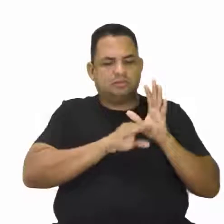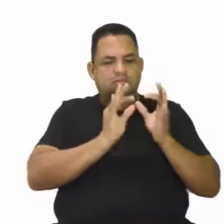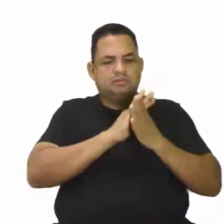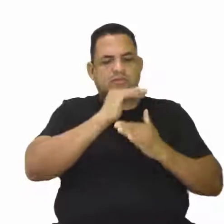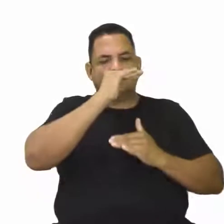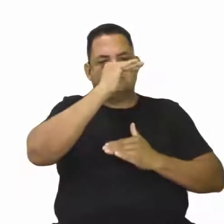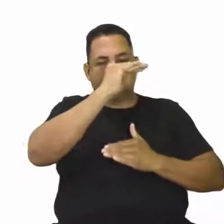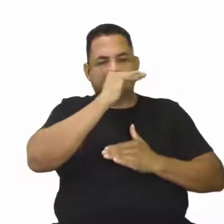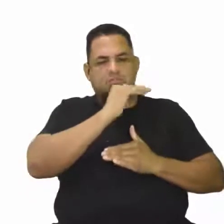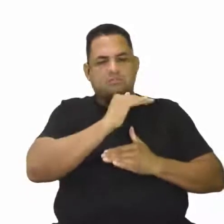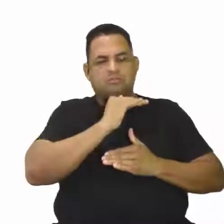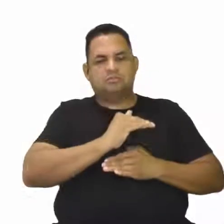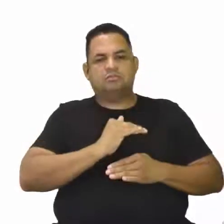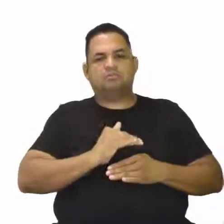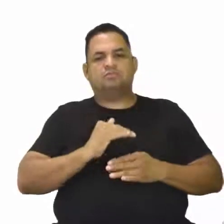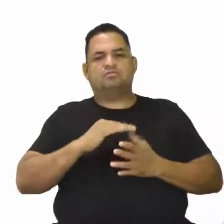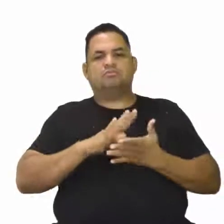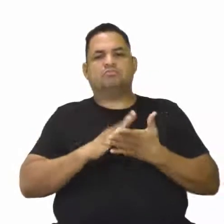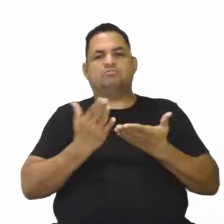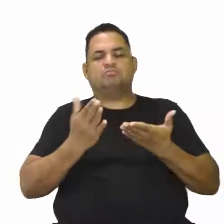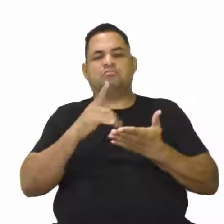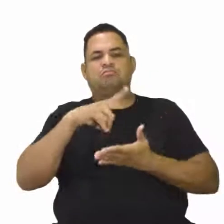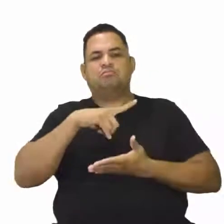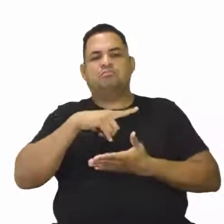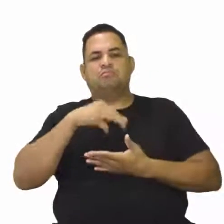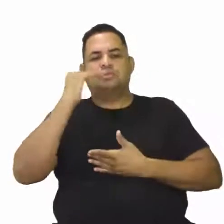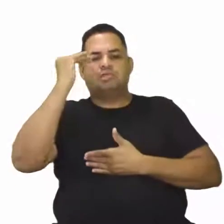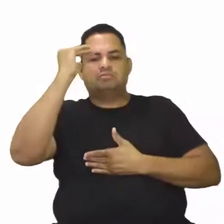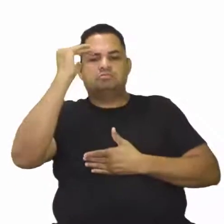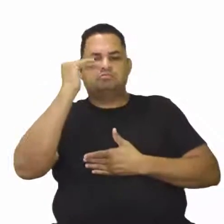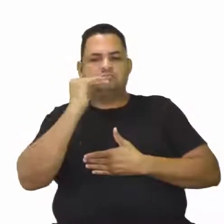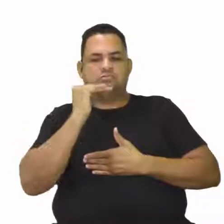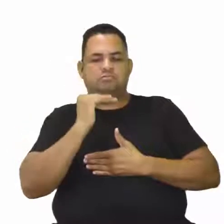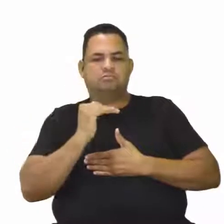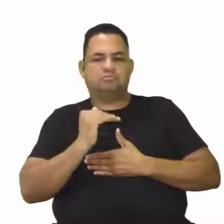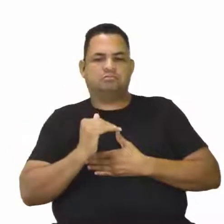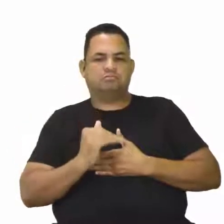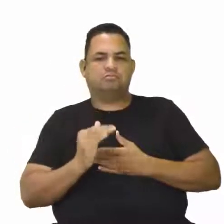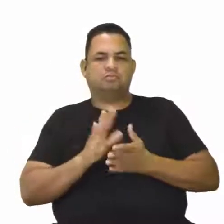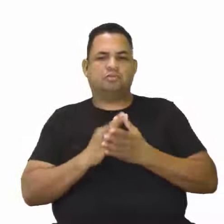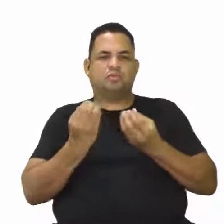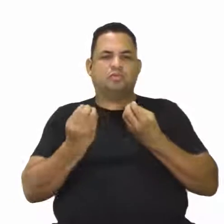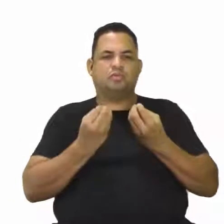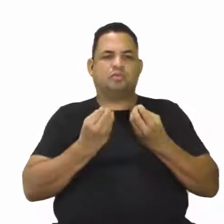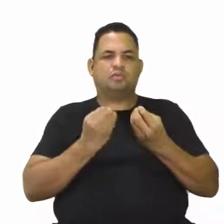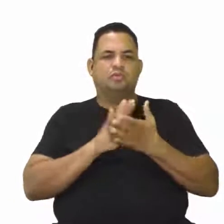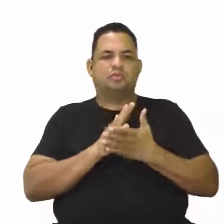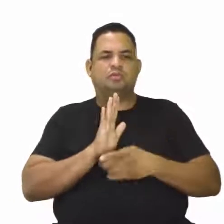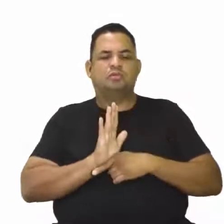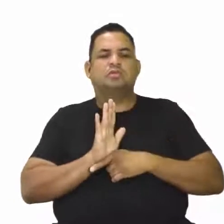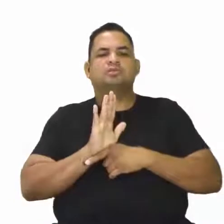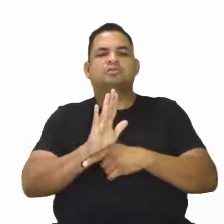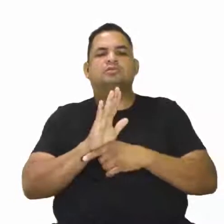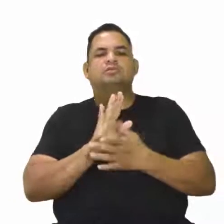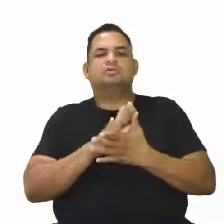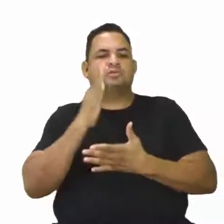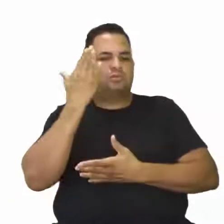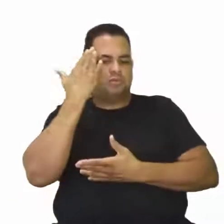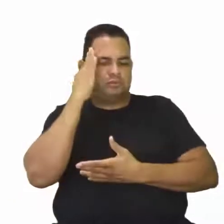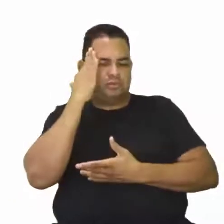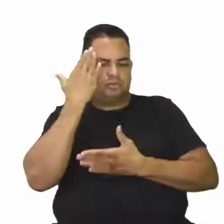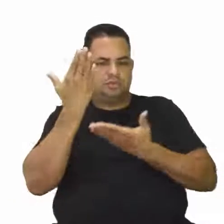forma onde a gente tem uma hierarquia ali do modo que auxilia você,